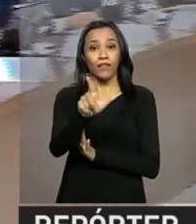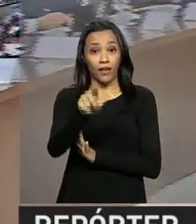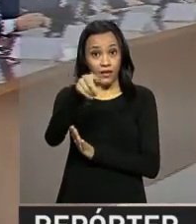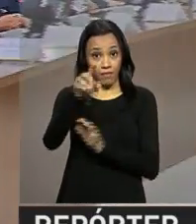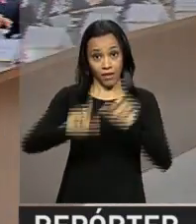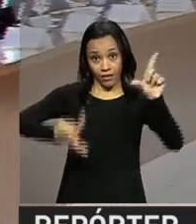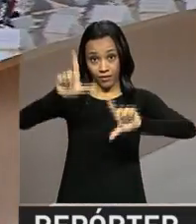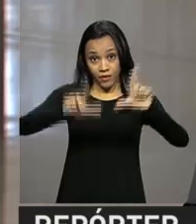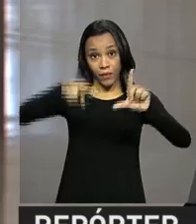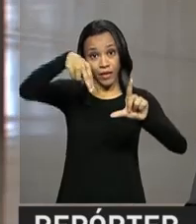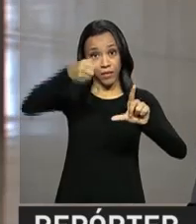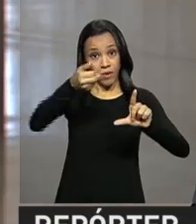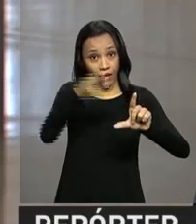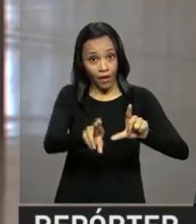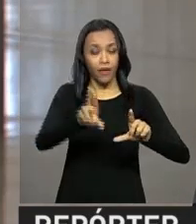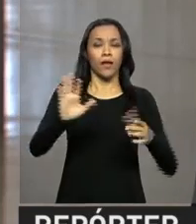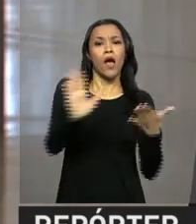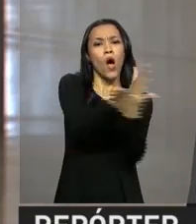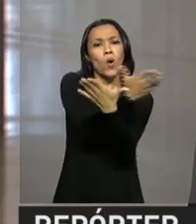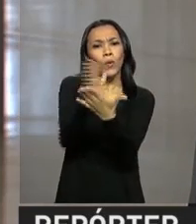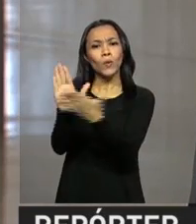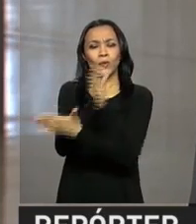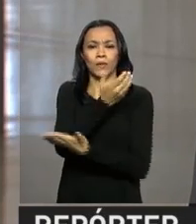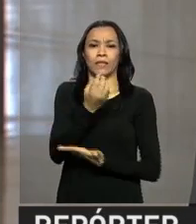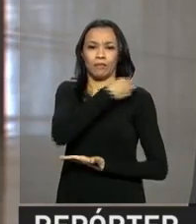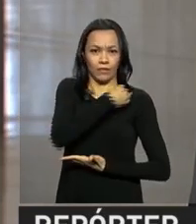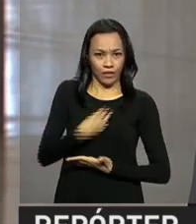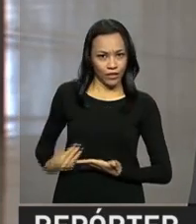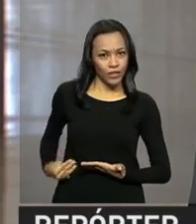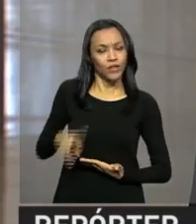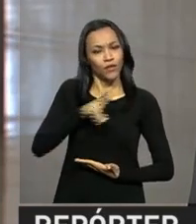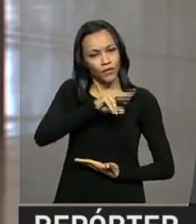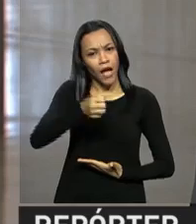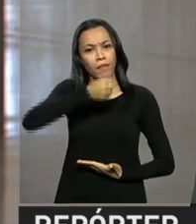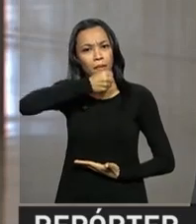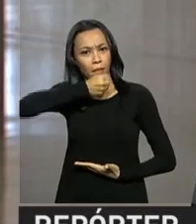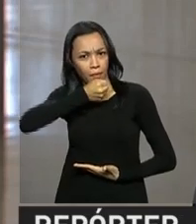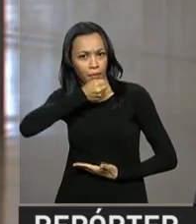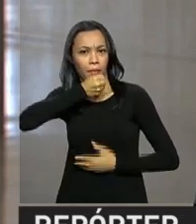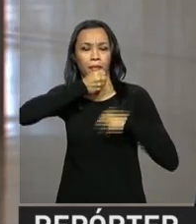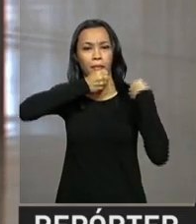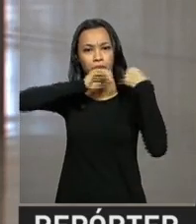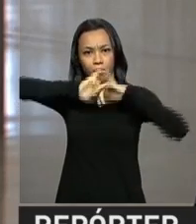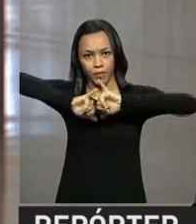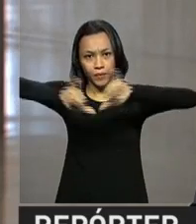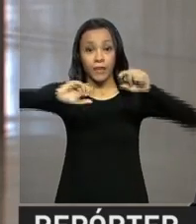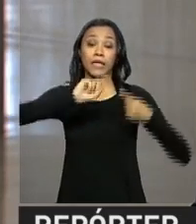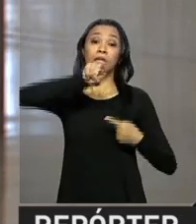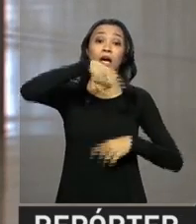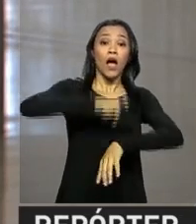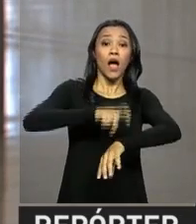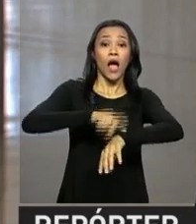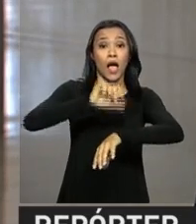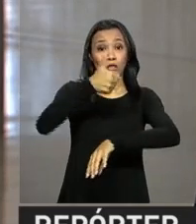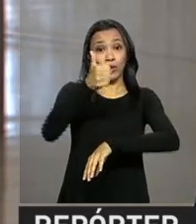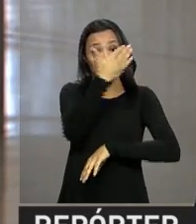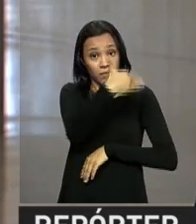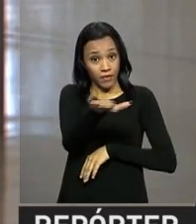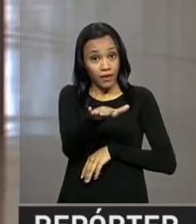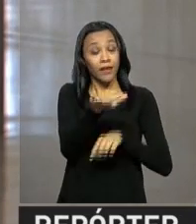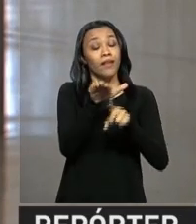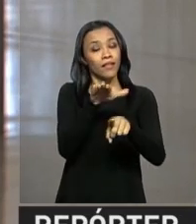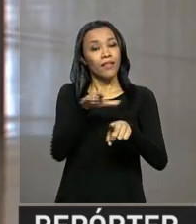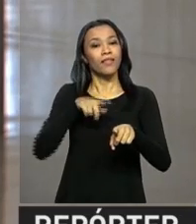aqui em Brasília, alguns ministros vão conceder entrevistas coletivas. Às 11h30 está prevista a fala do ministro da